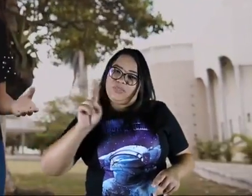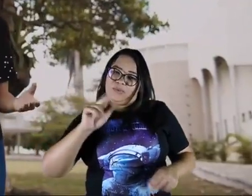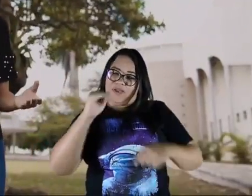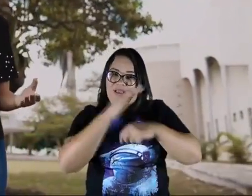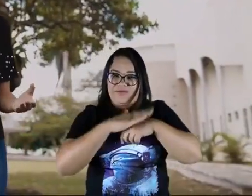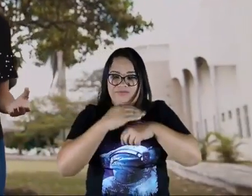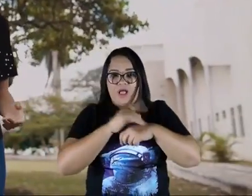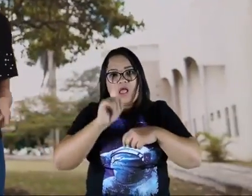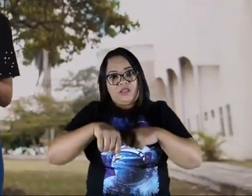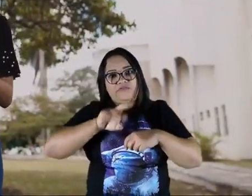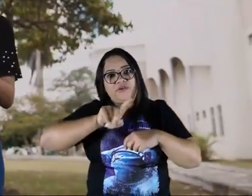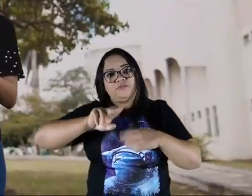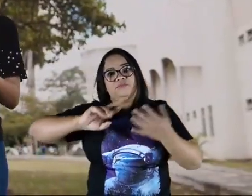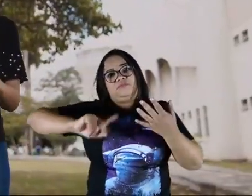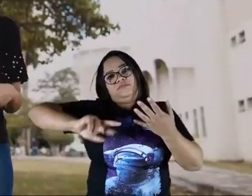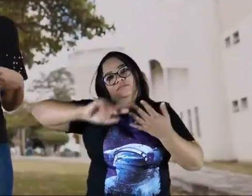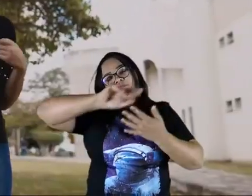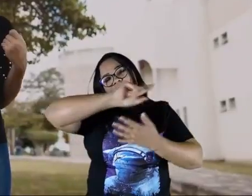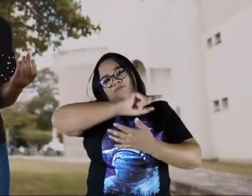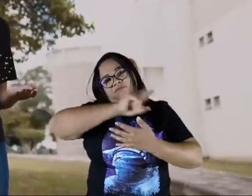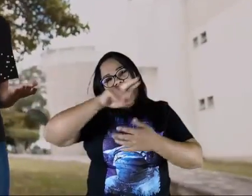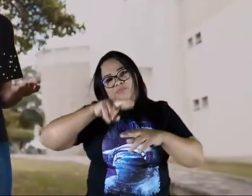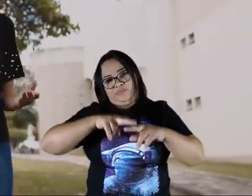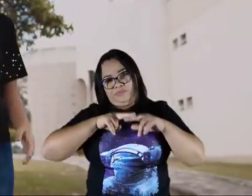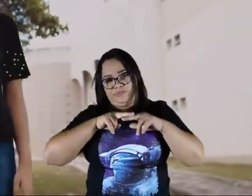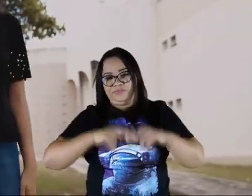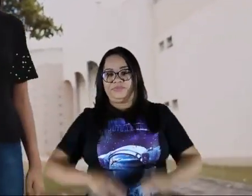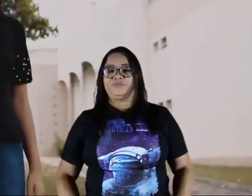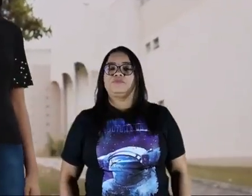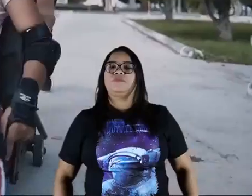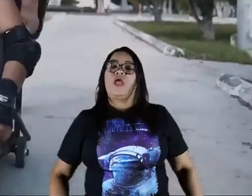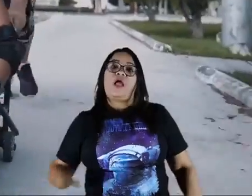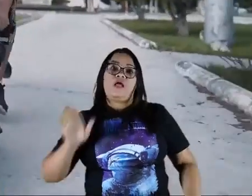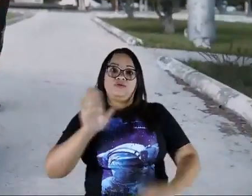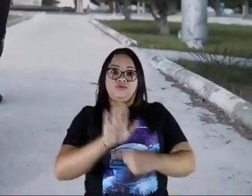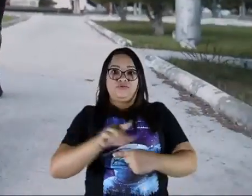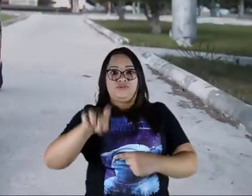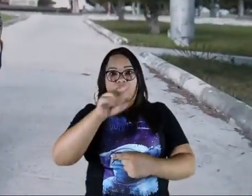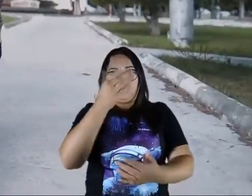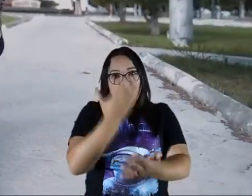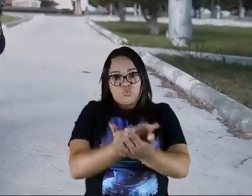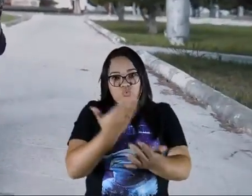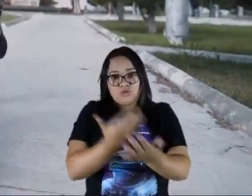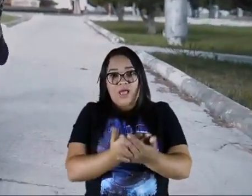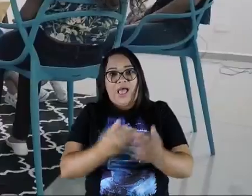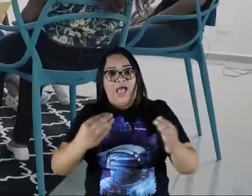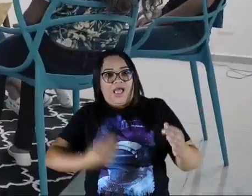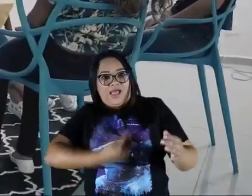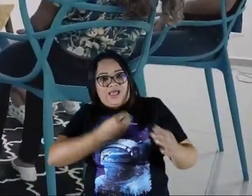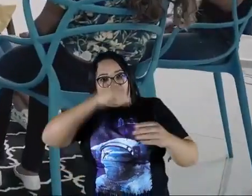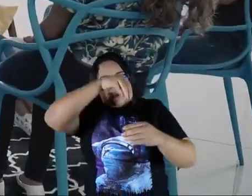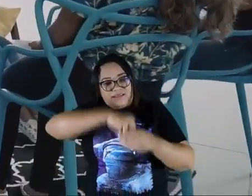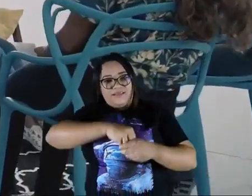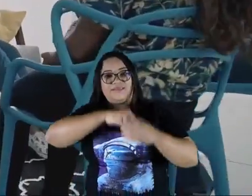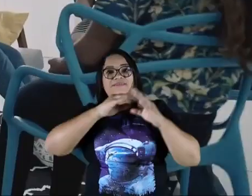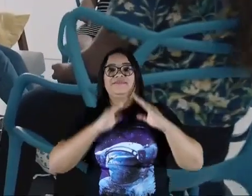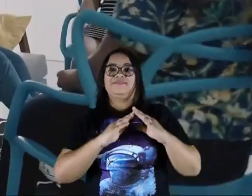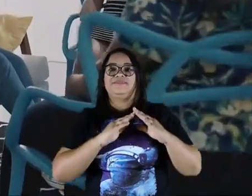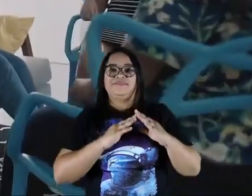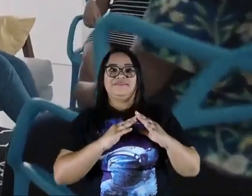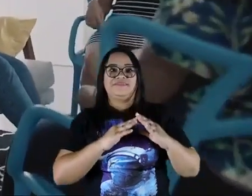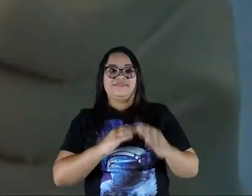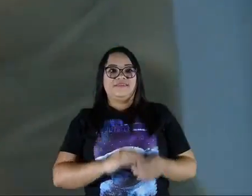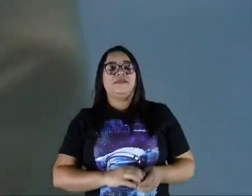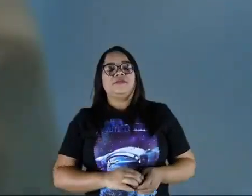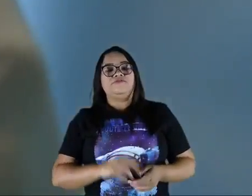diferente por diversas razões. Uma delas é por possibilitar que você estude e viva no mesmo lugar. É isso porque mesmo. Porque eu gosto de ajudar. Parte da